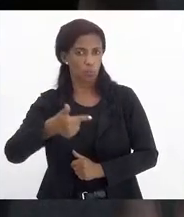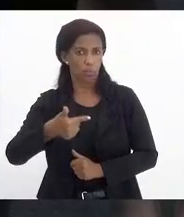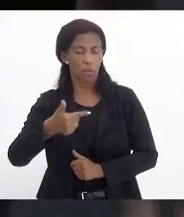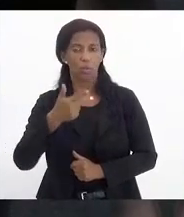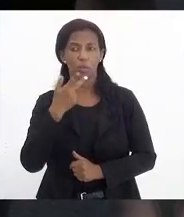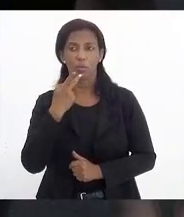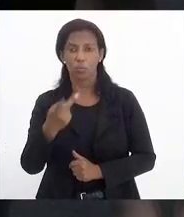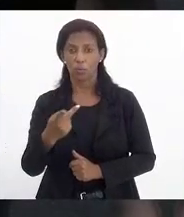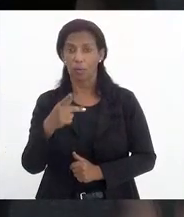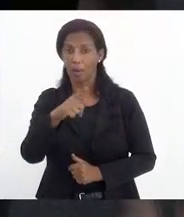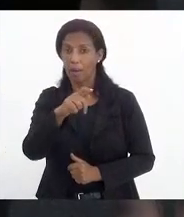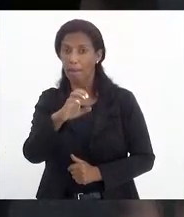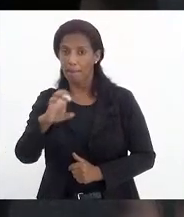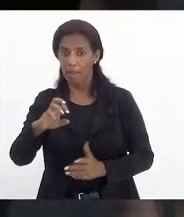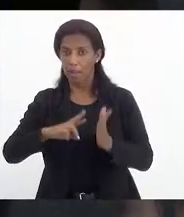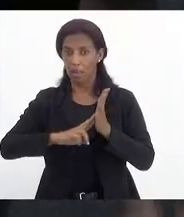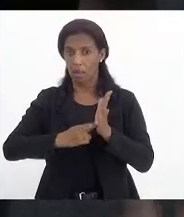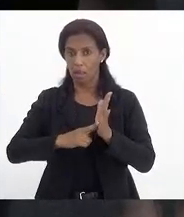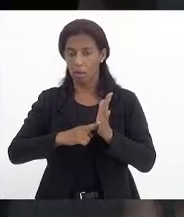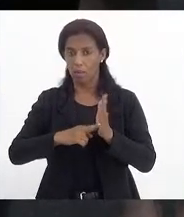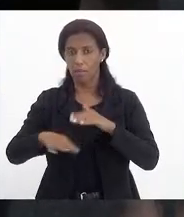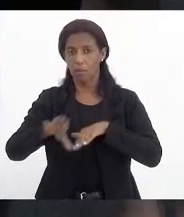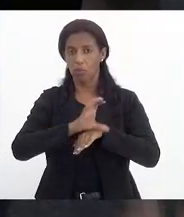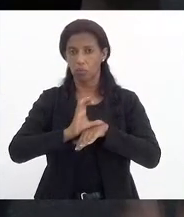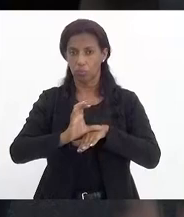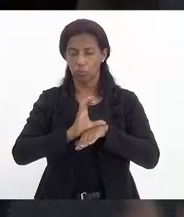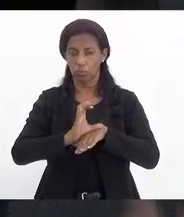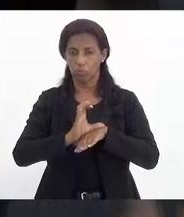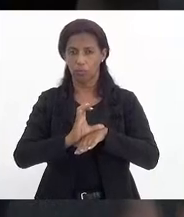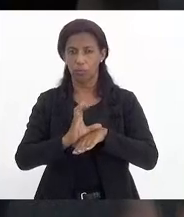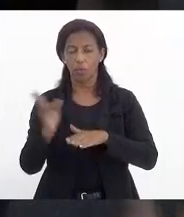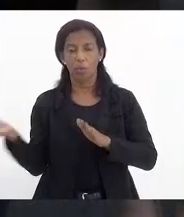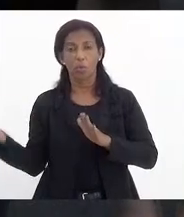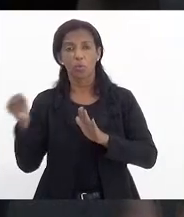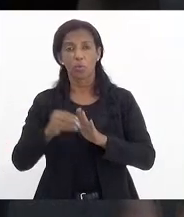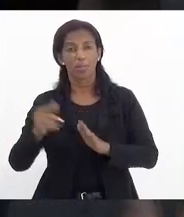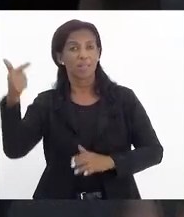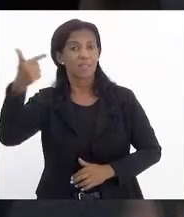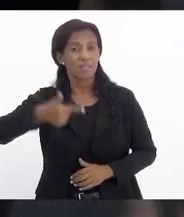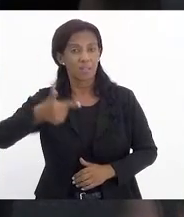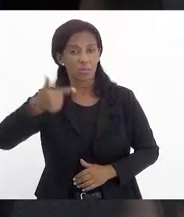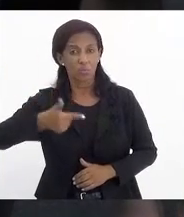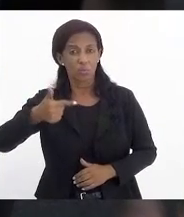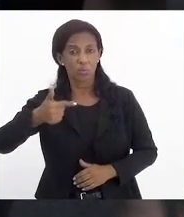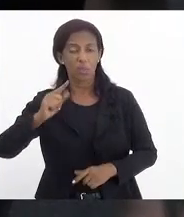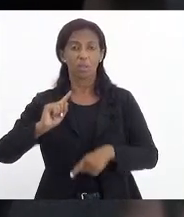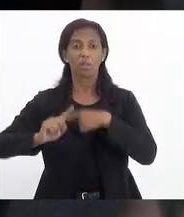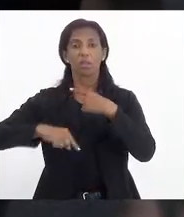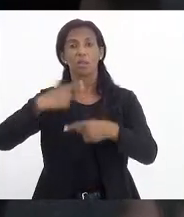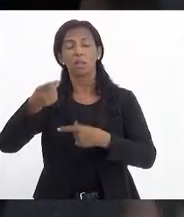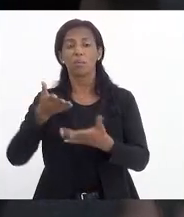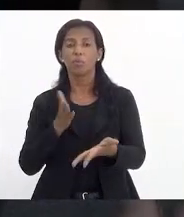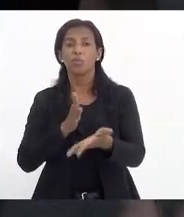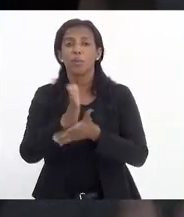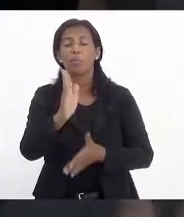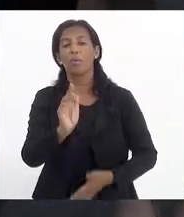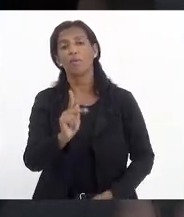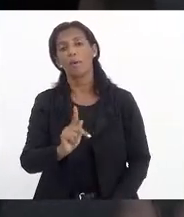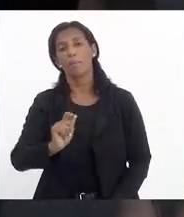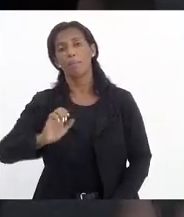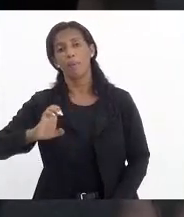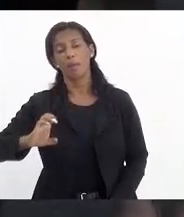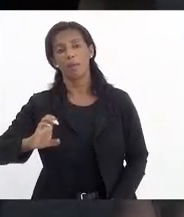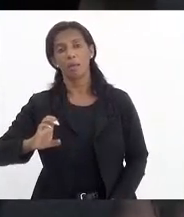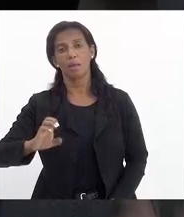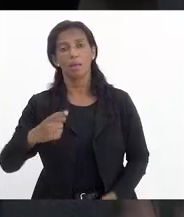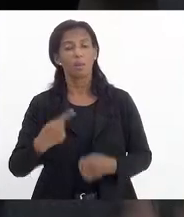emenda, a PEC que regulamenta a emenda constitucional. O senhor só traz em segunda, depois de aprovar a PEC.